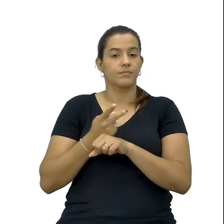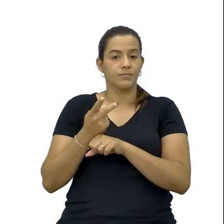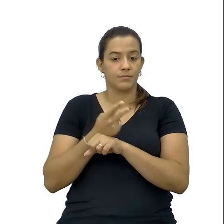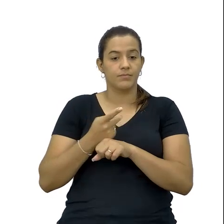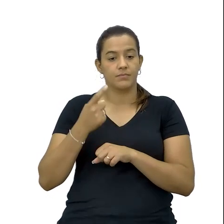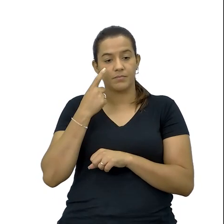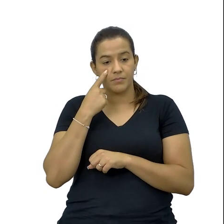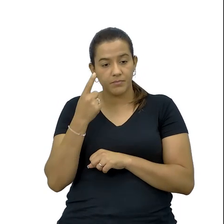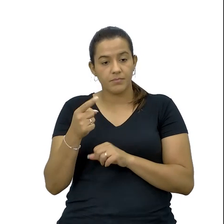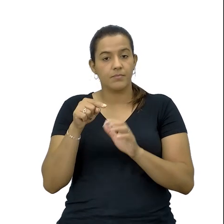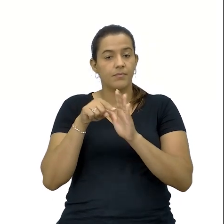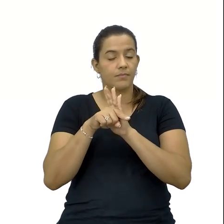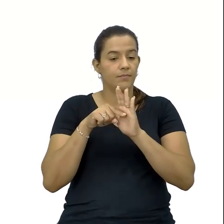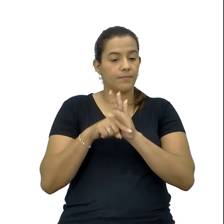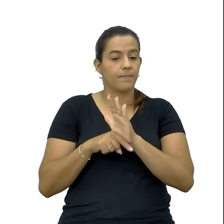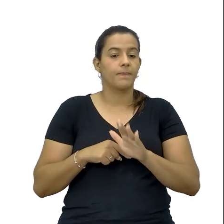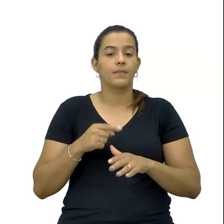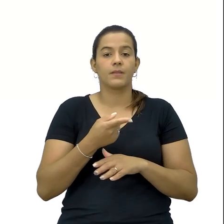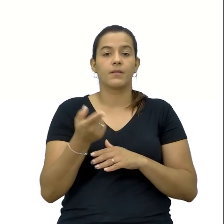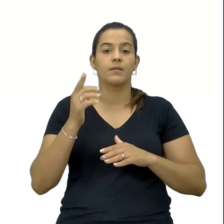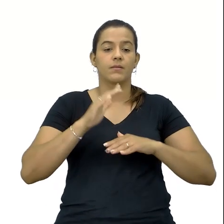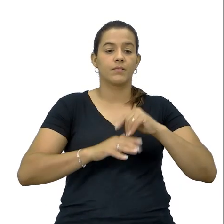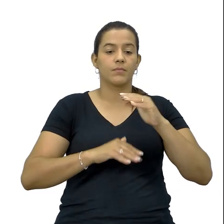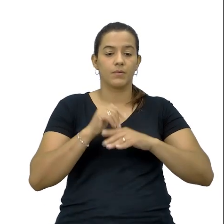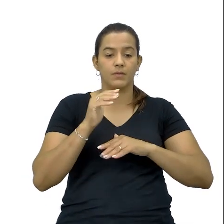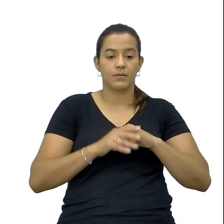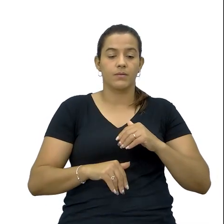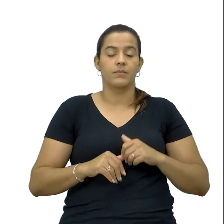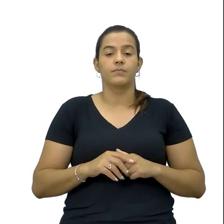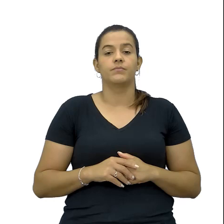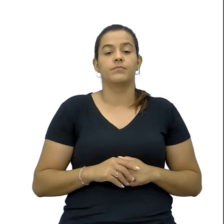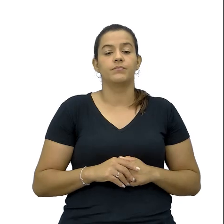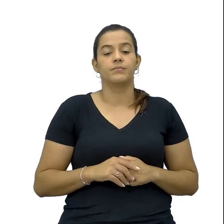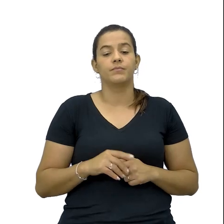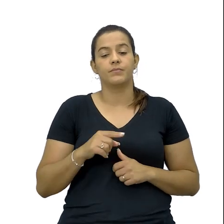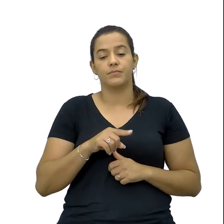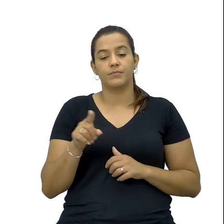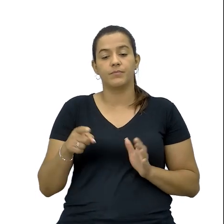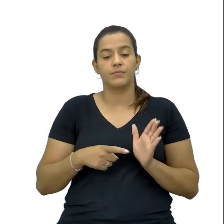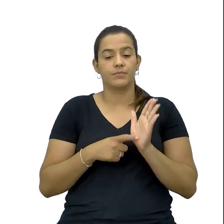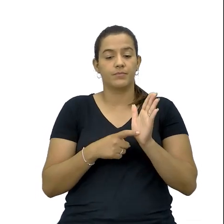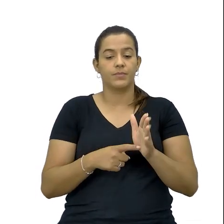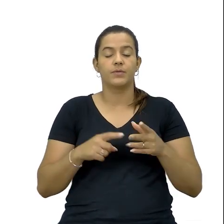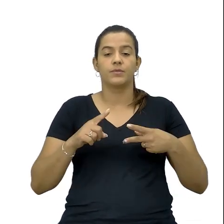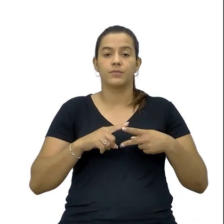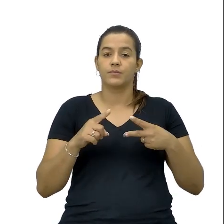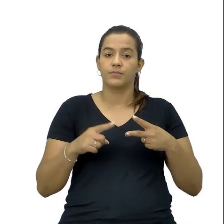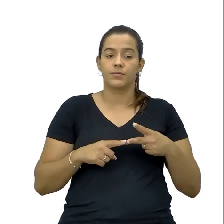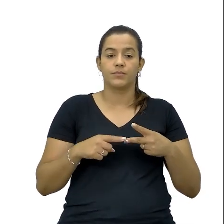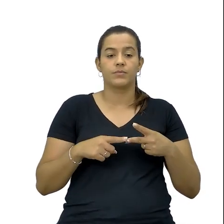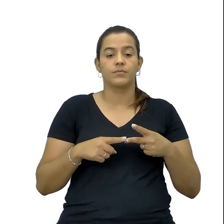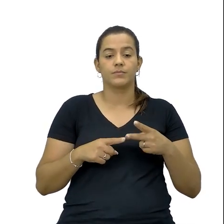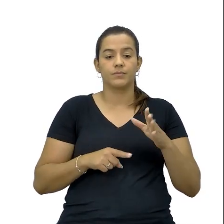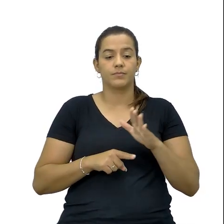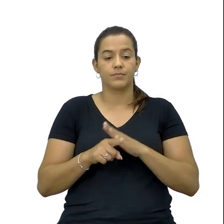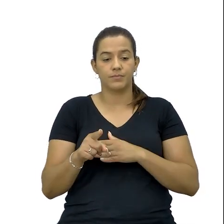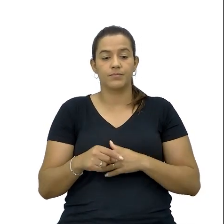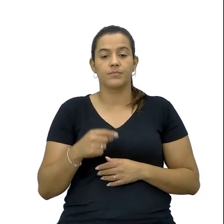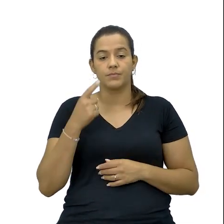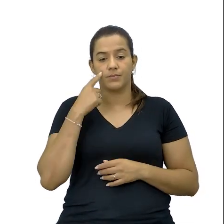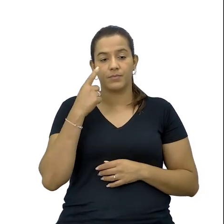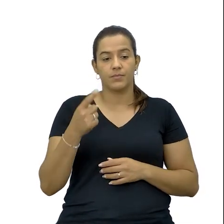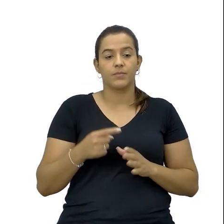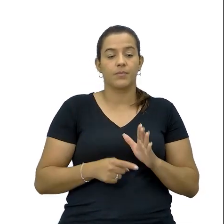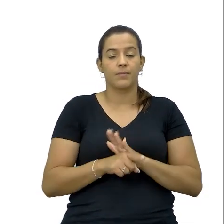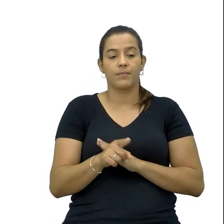questão olhando para esta habilidade, tá? E aqui a gente traz duas questões. Uma delas fala o seguinte, eu vou